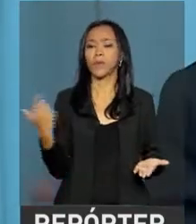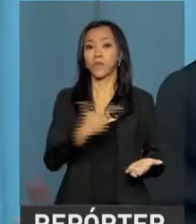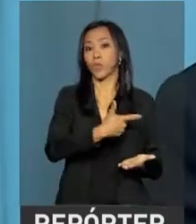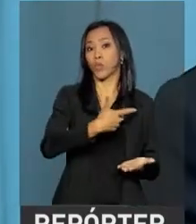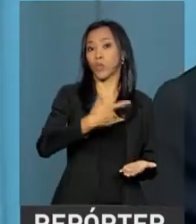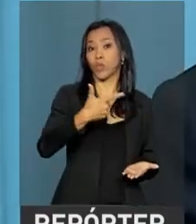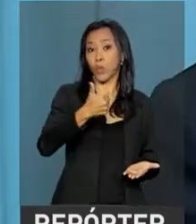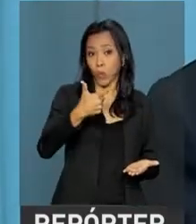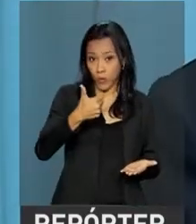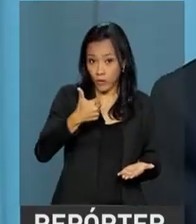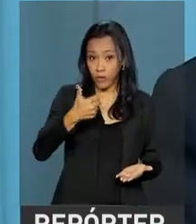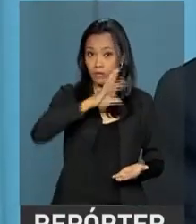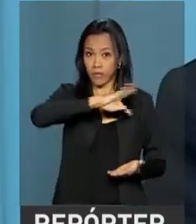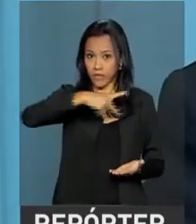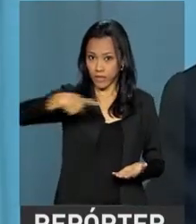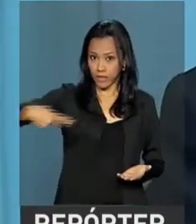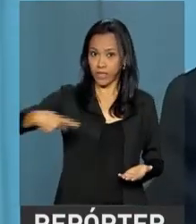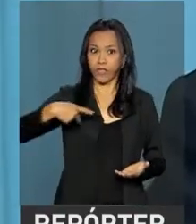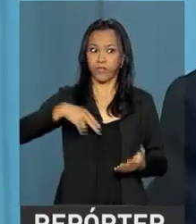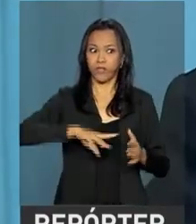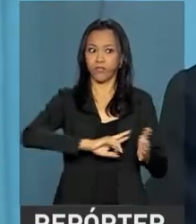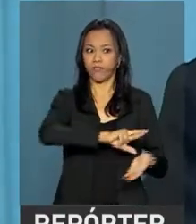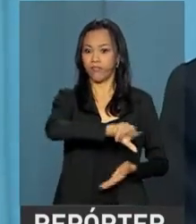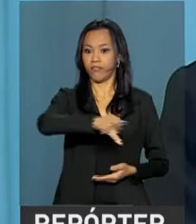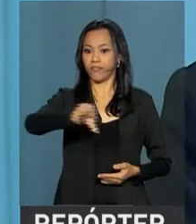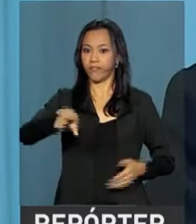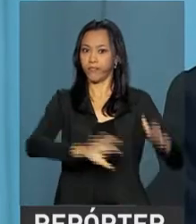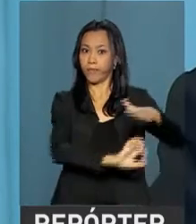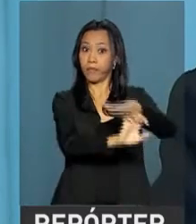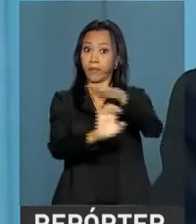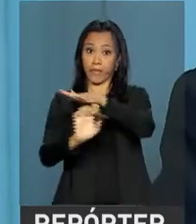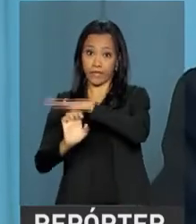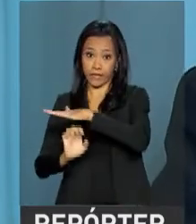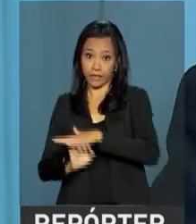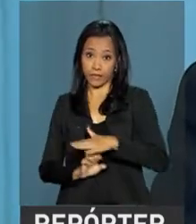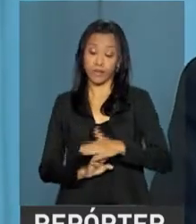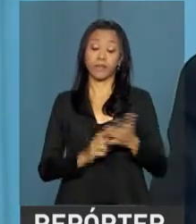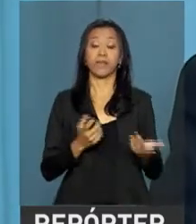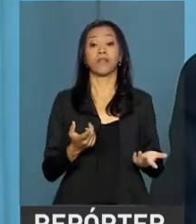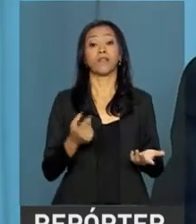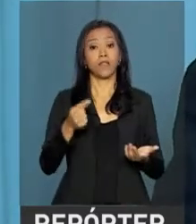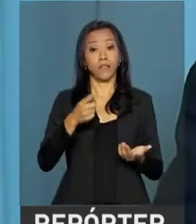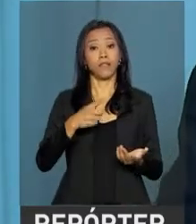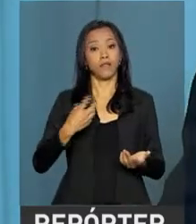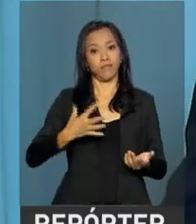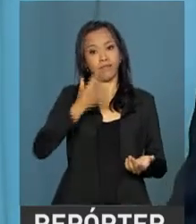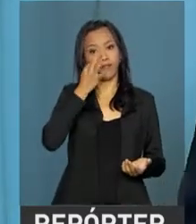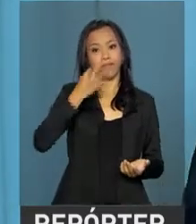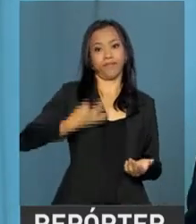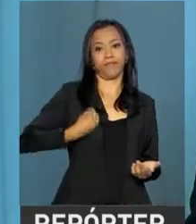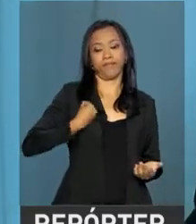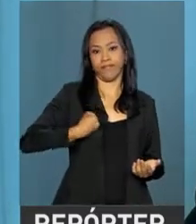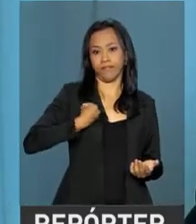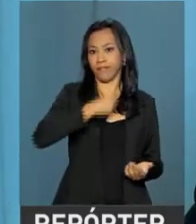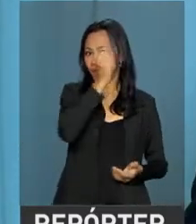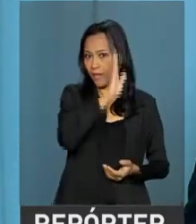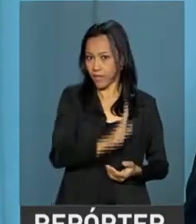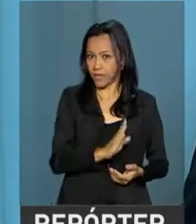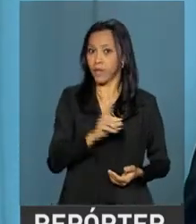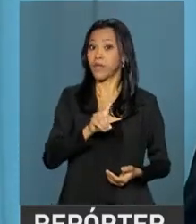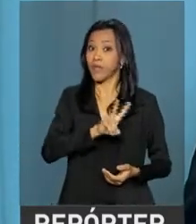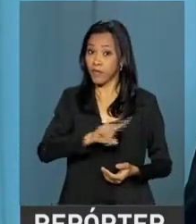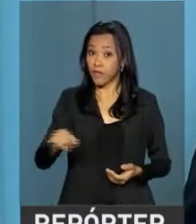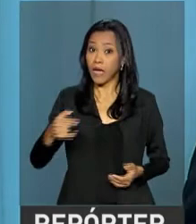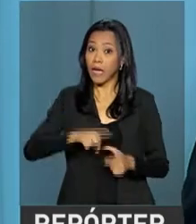de grandes empresas que investem no Brasil e que foram comunicar-me que iriam ampliar